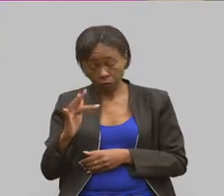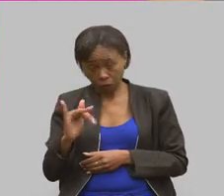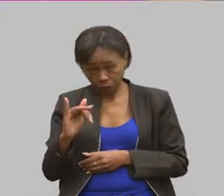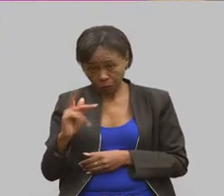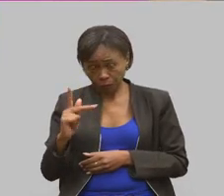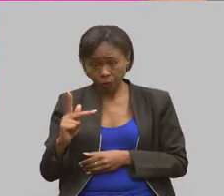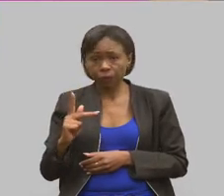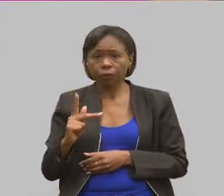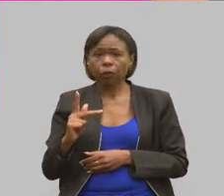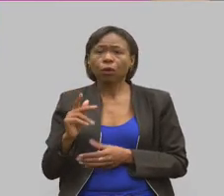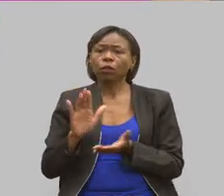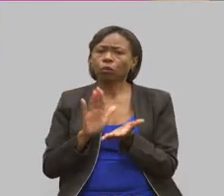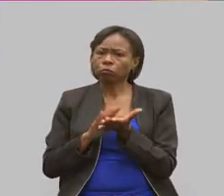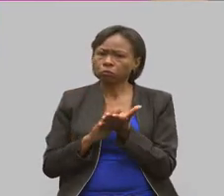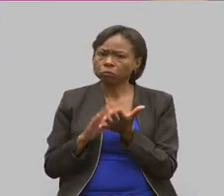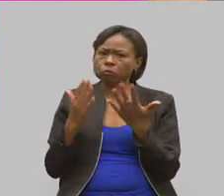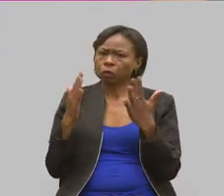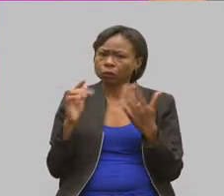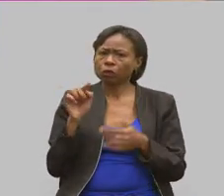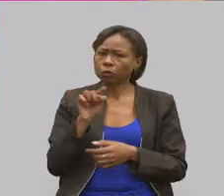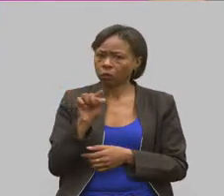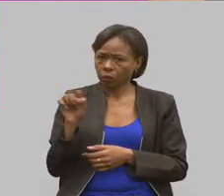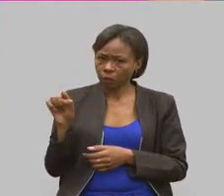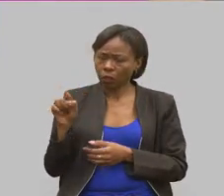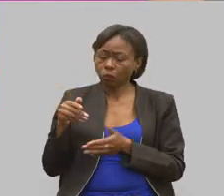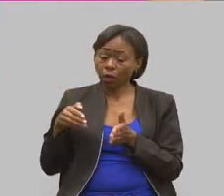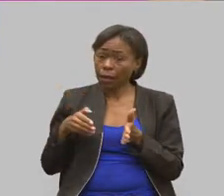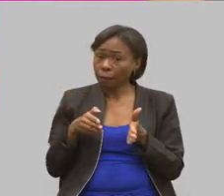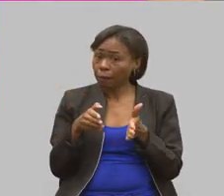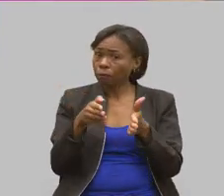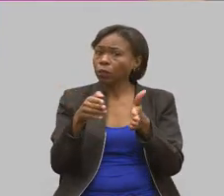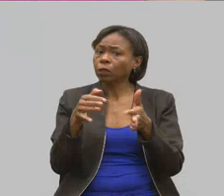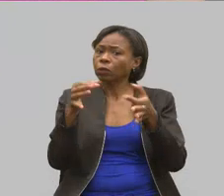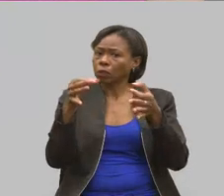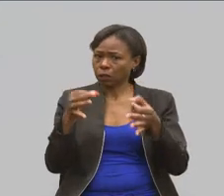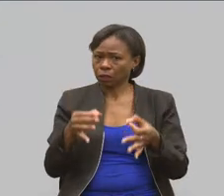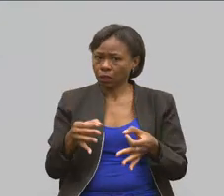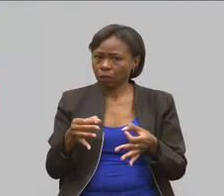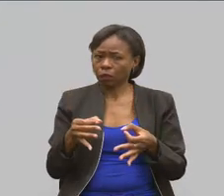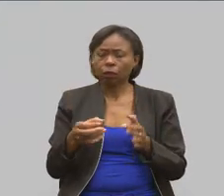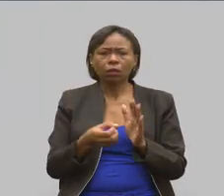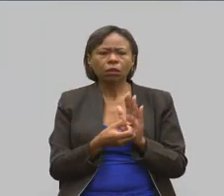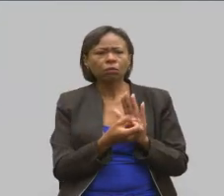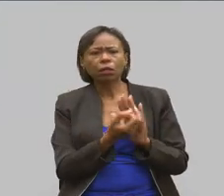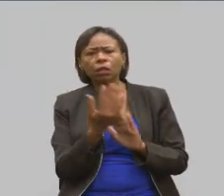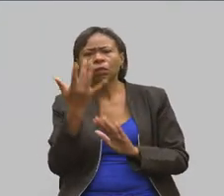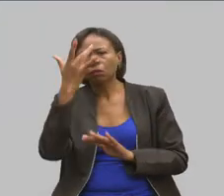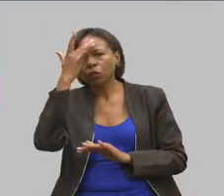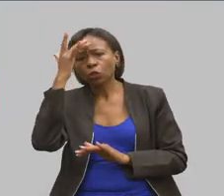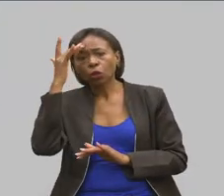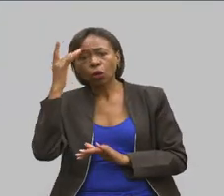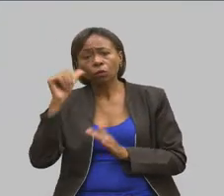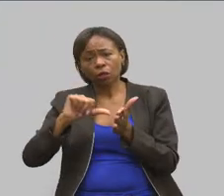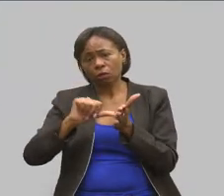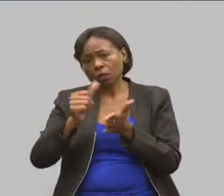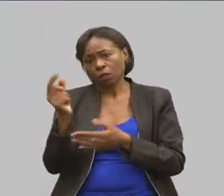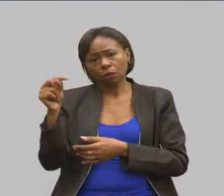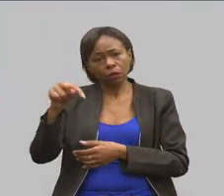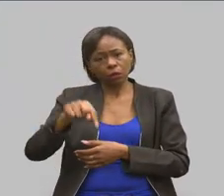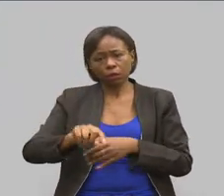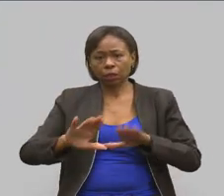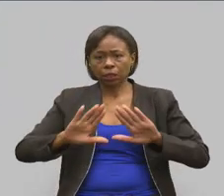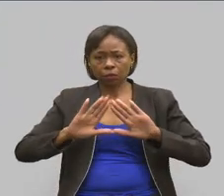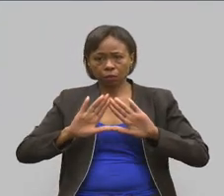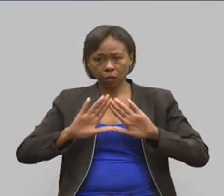vocês estão no caminho certo tenho certeza que muitos aqui estão pela primeira vez na assembleia e é bom que